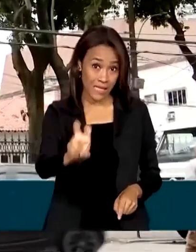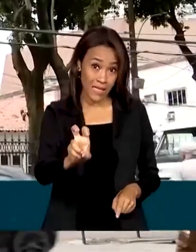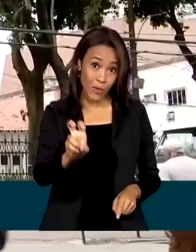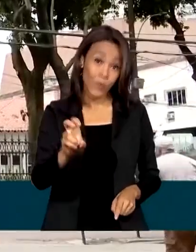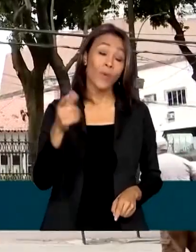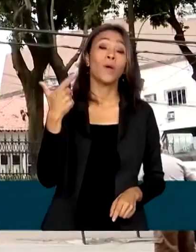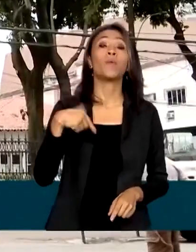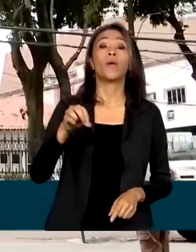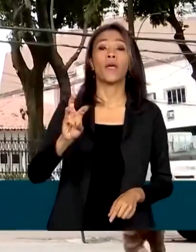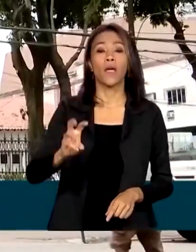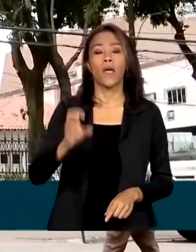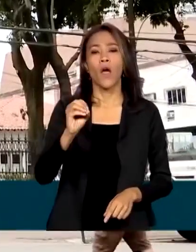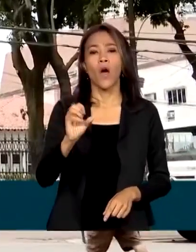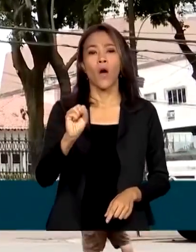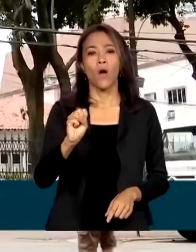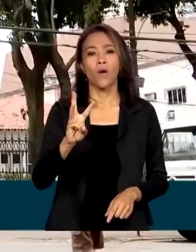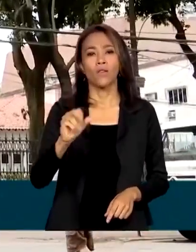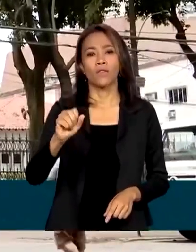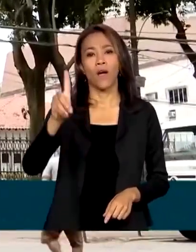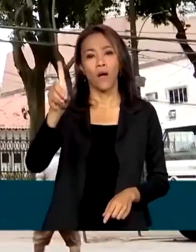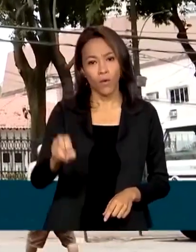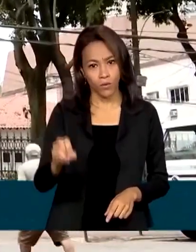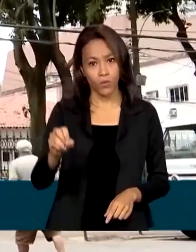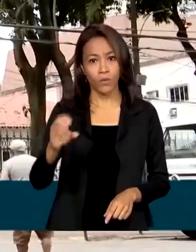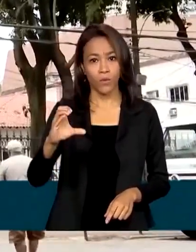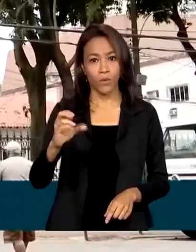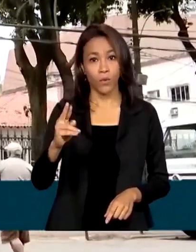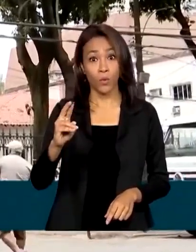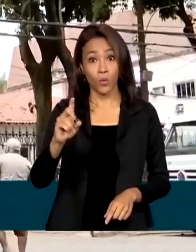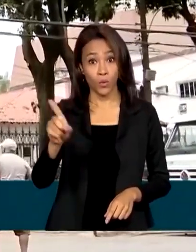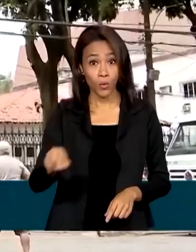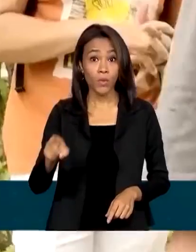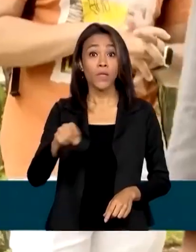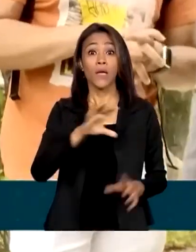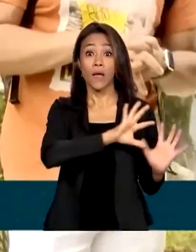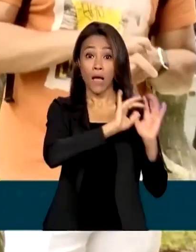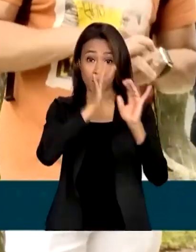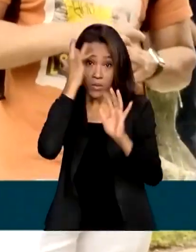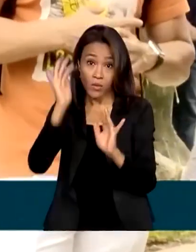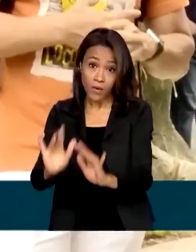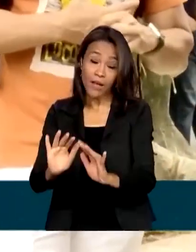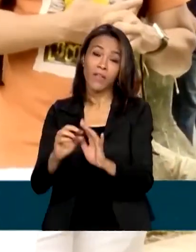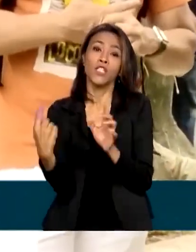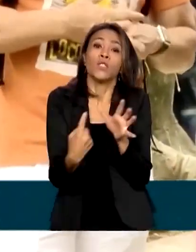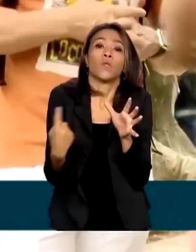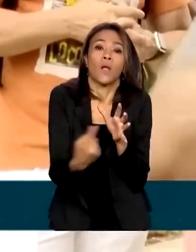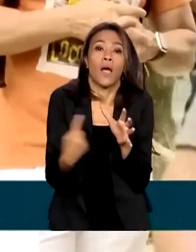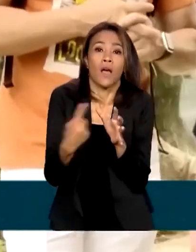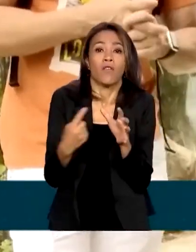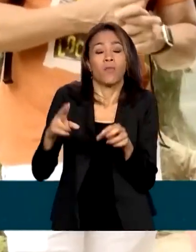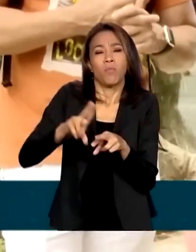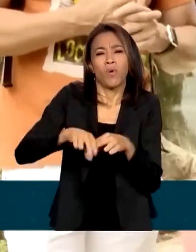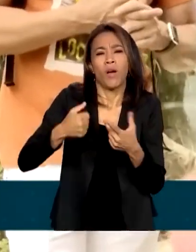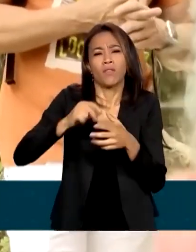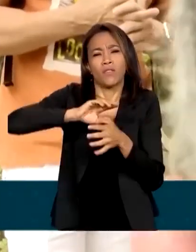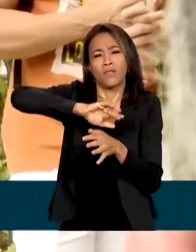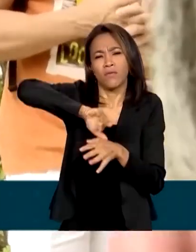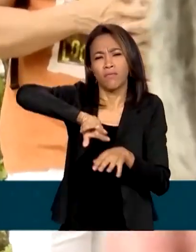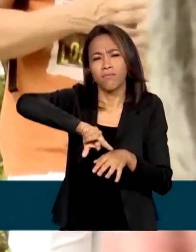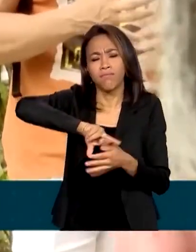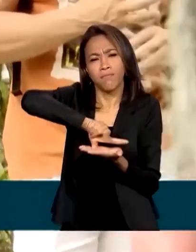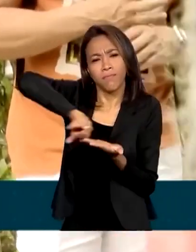isolava pacientes com doenças infecciosas, como peste bubônica, cólera e febre amarela. E nos últimos